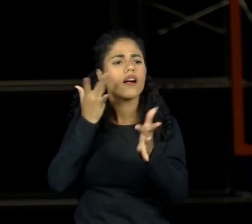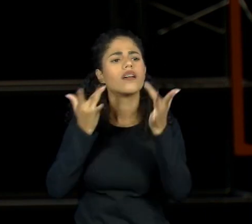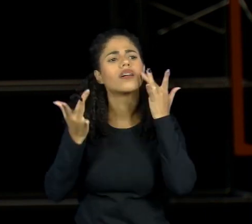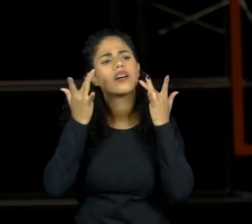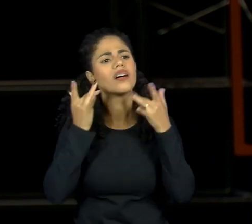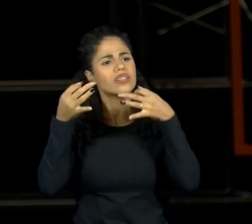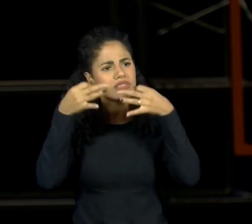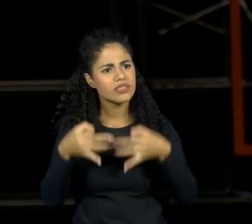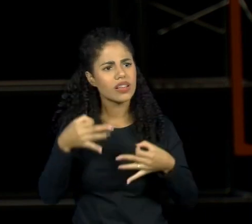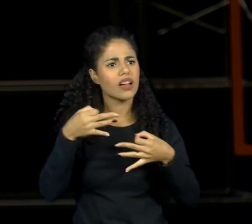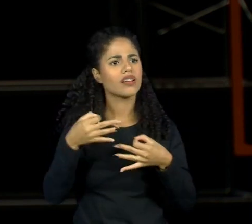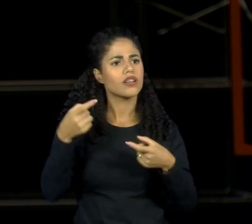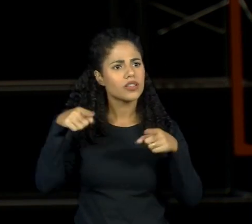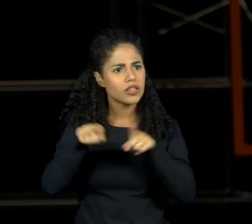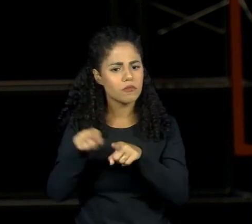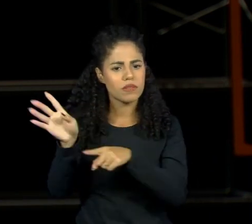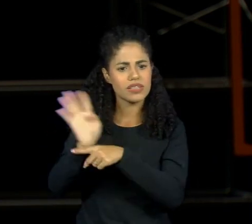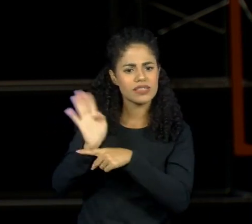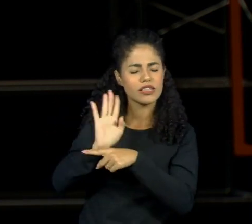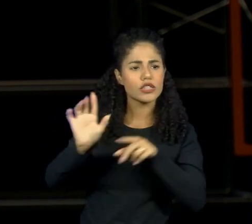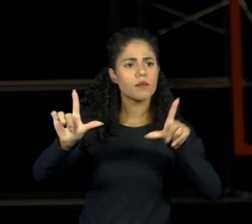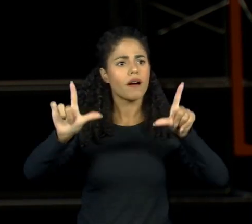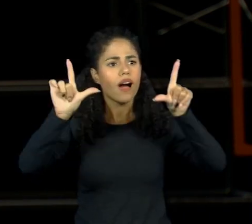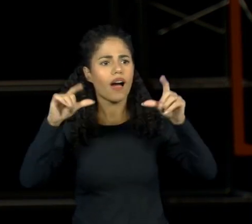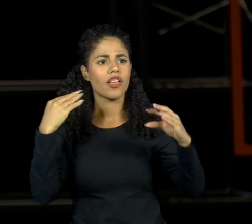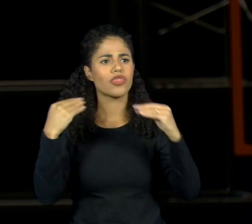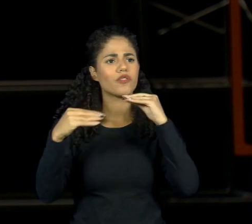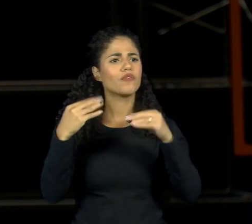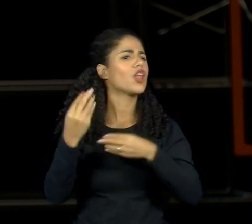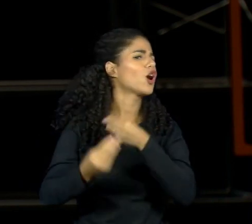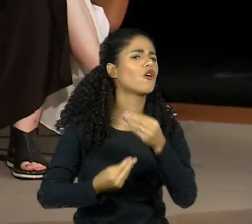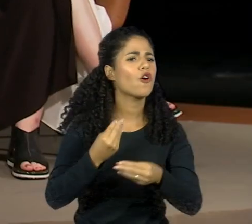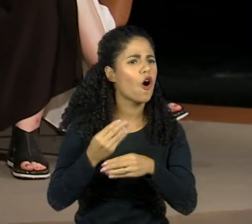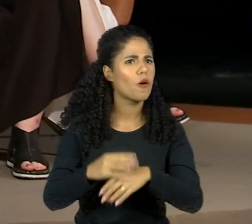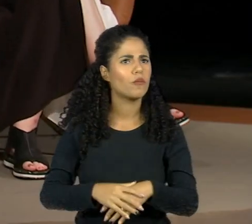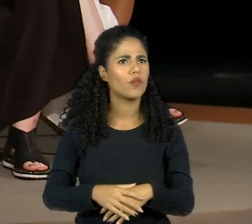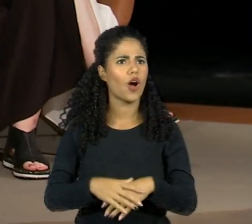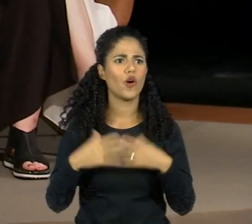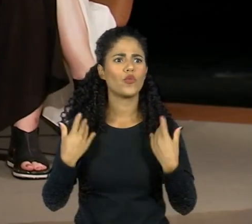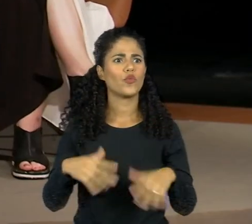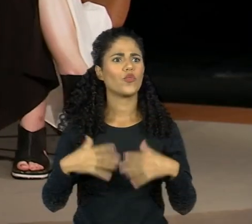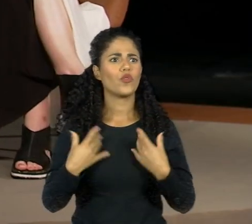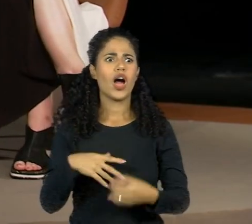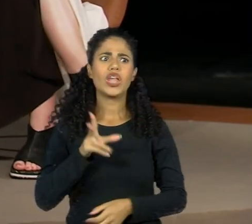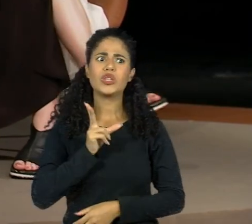ainda viria a fazer também cinema e televisão. Tanta coisa!